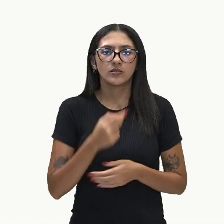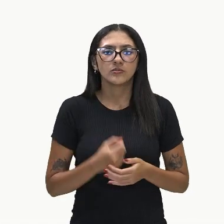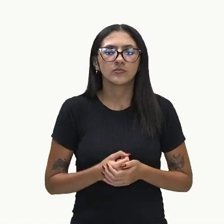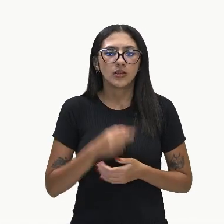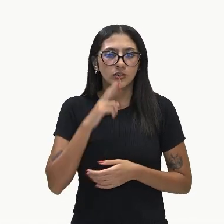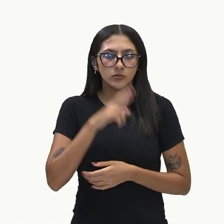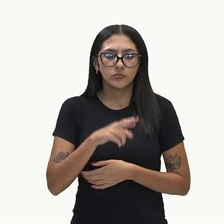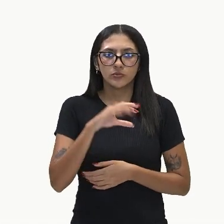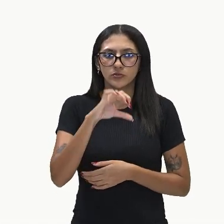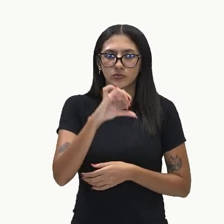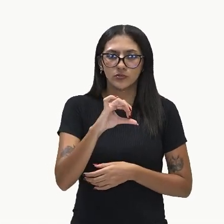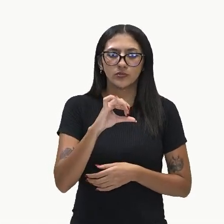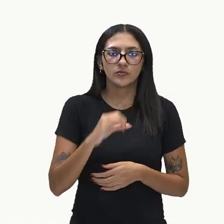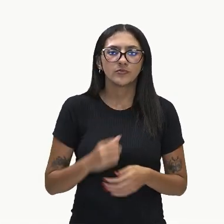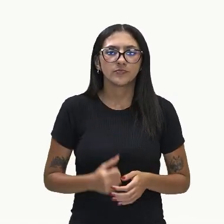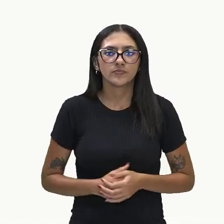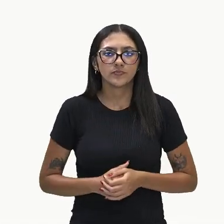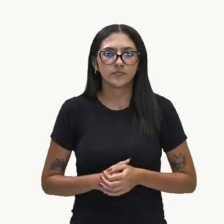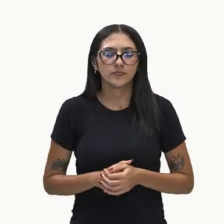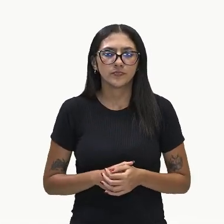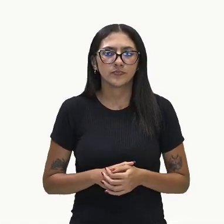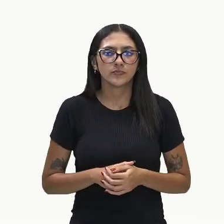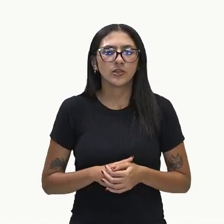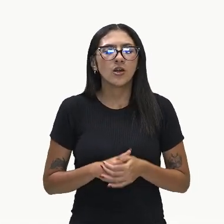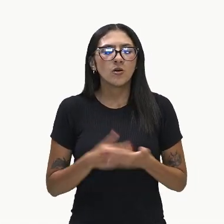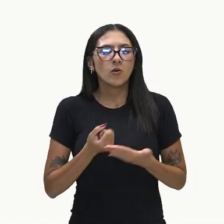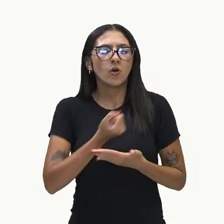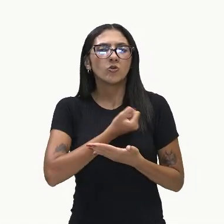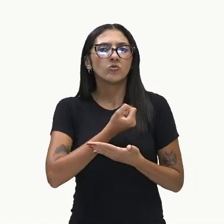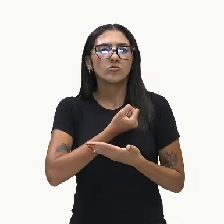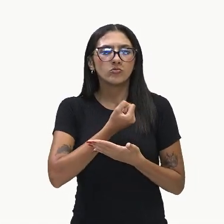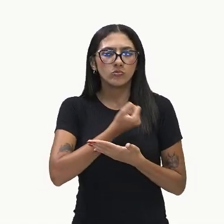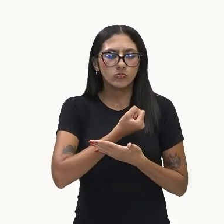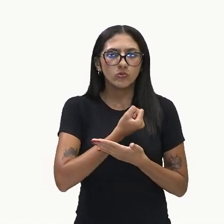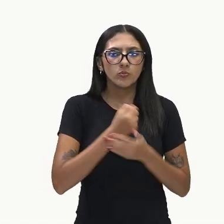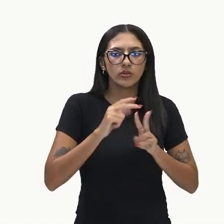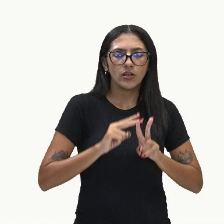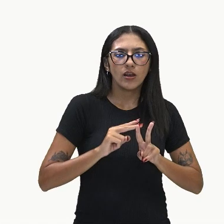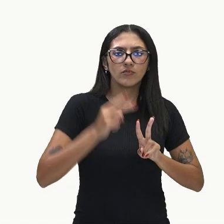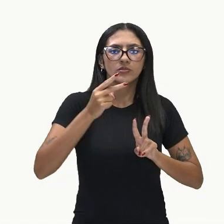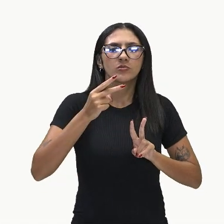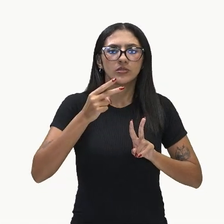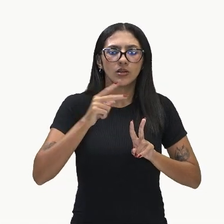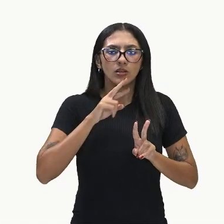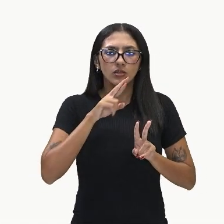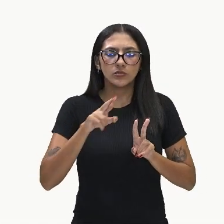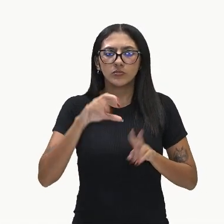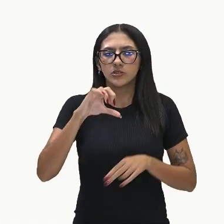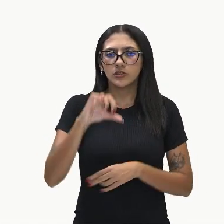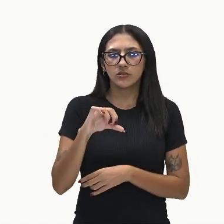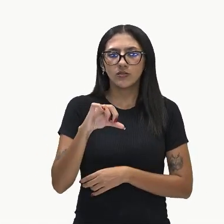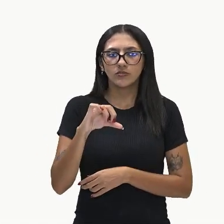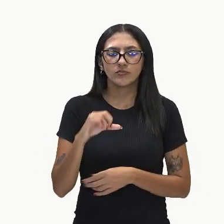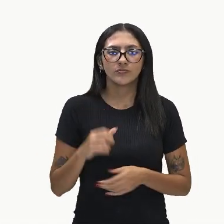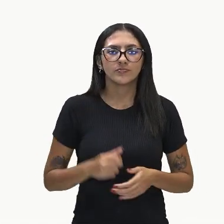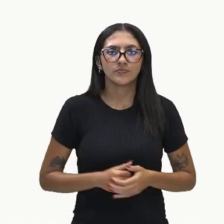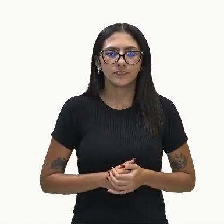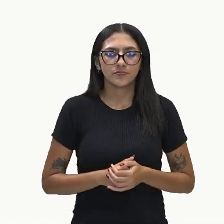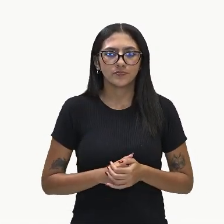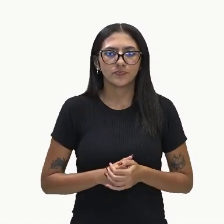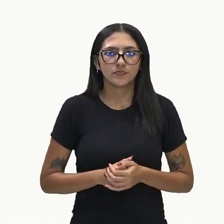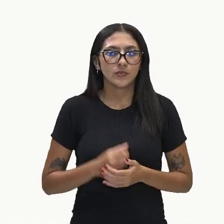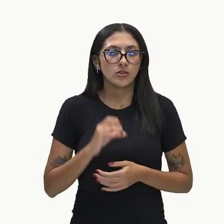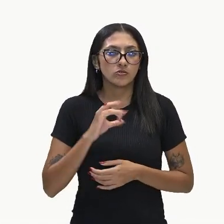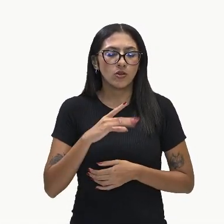3, 9. Qual é o número que, elevado ao quadrado, vai dar 9? E agora? A gente só pode ter